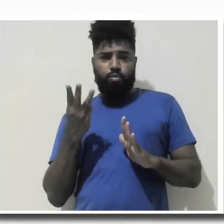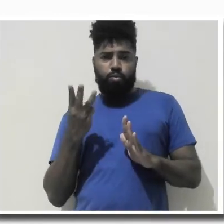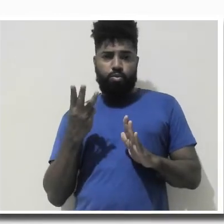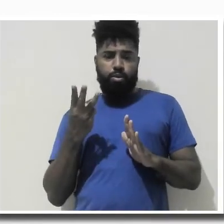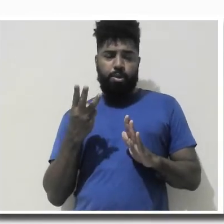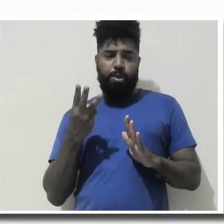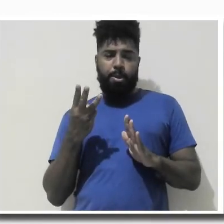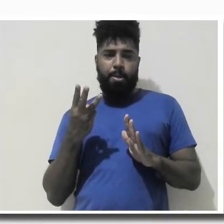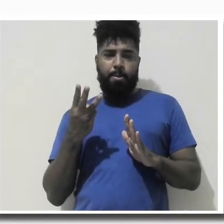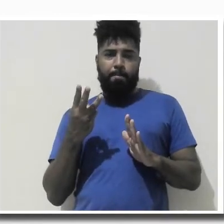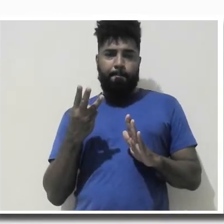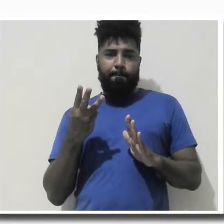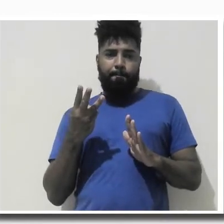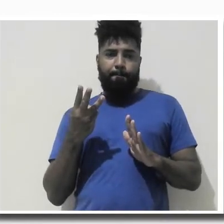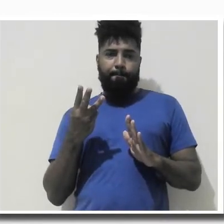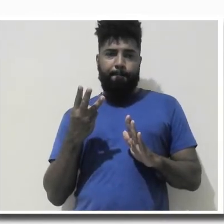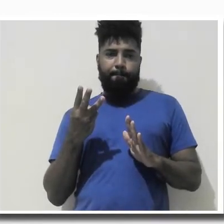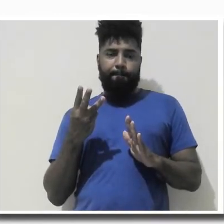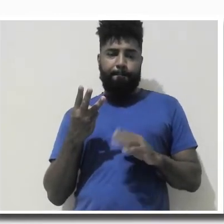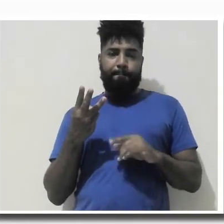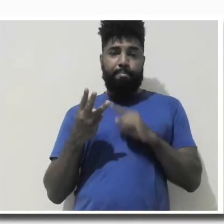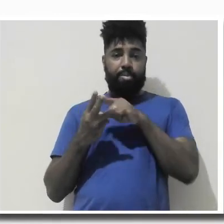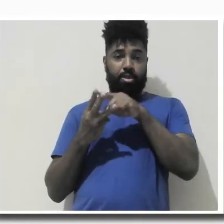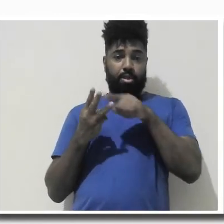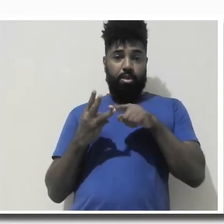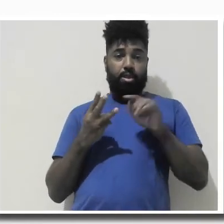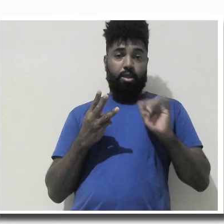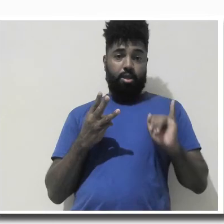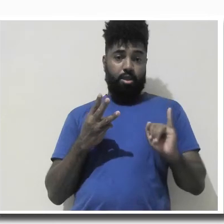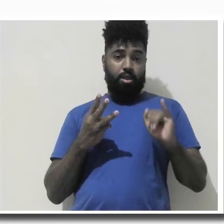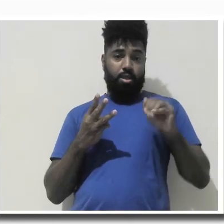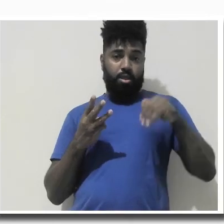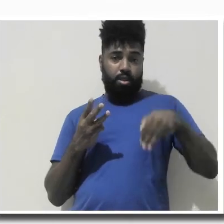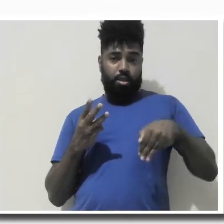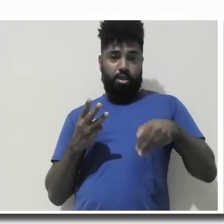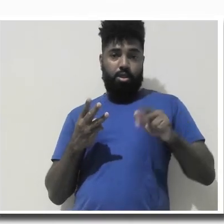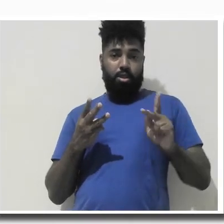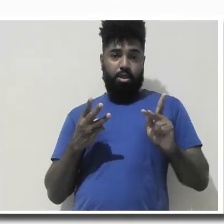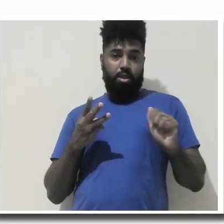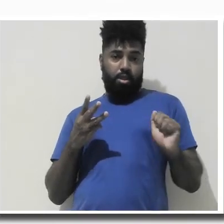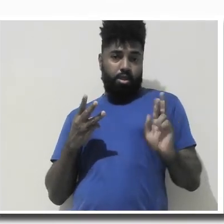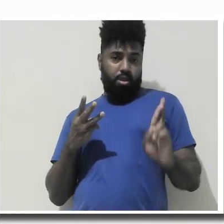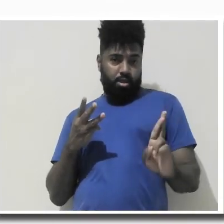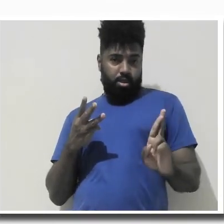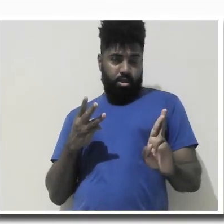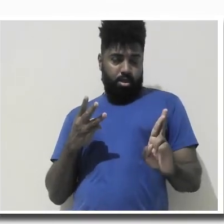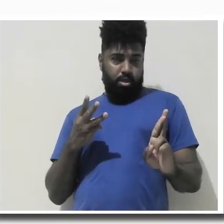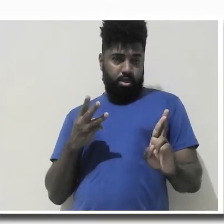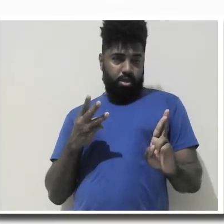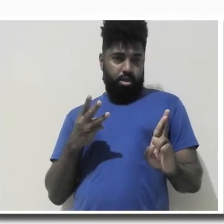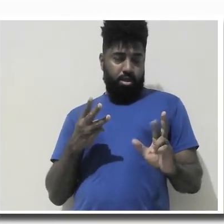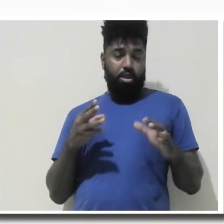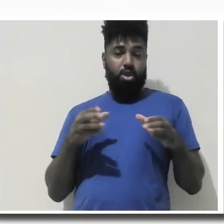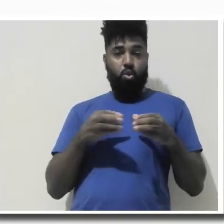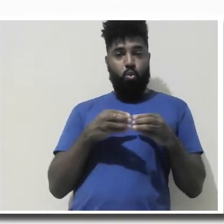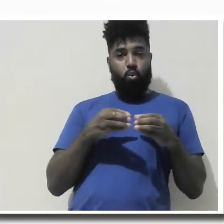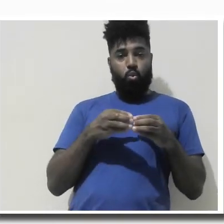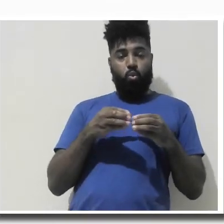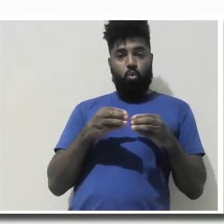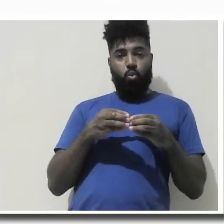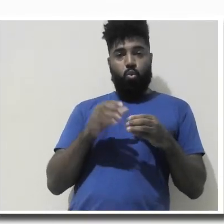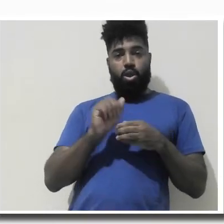quando a quantidade de vezes for ímpar, eu vou cair exatamente no A complementar.